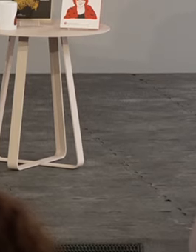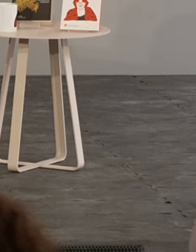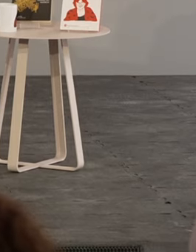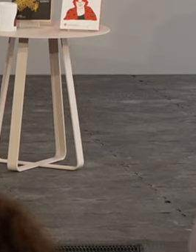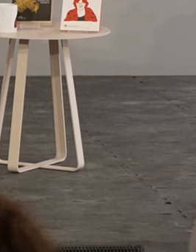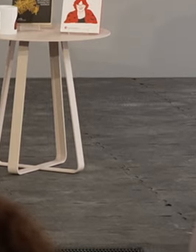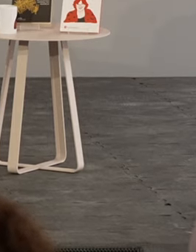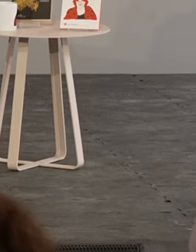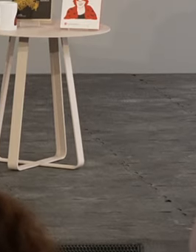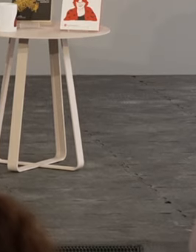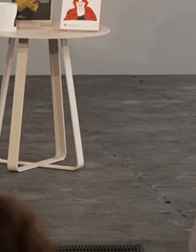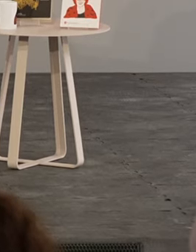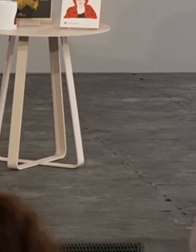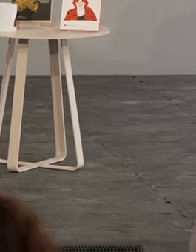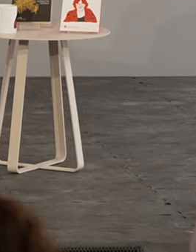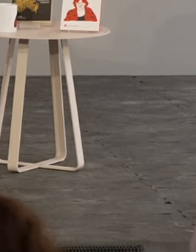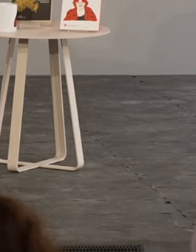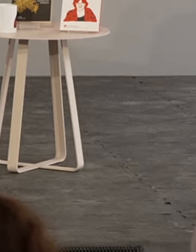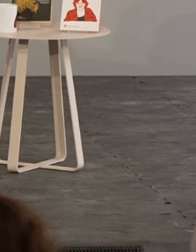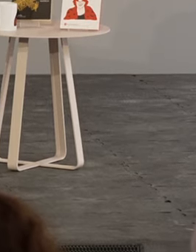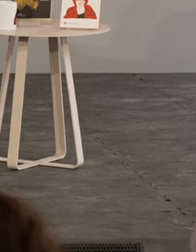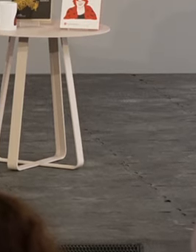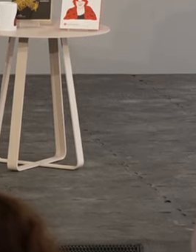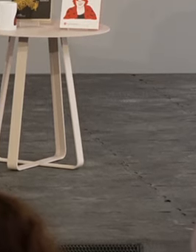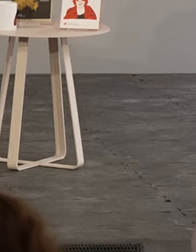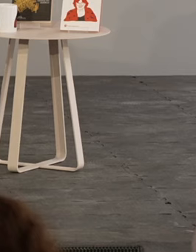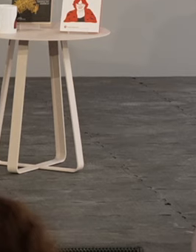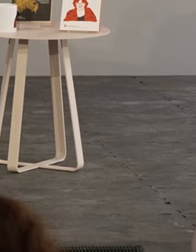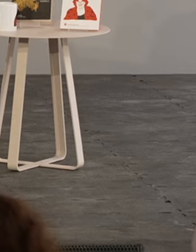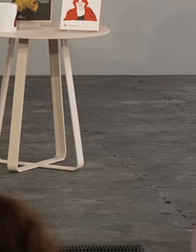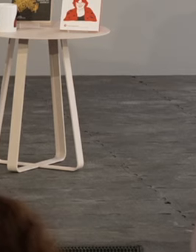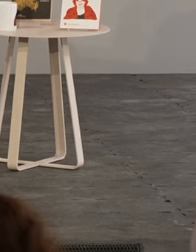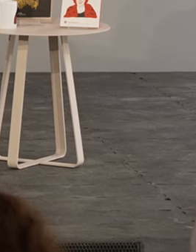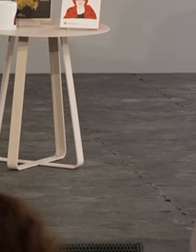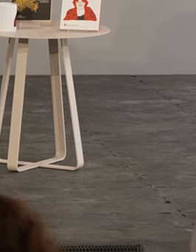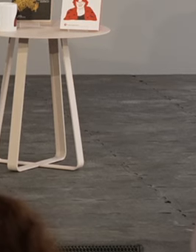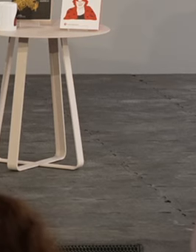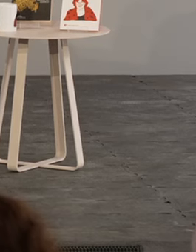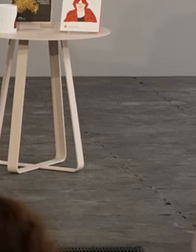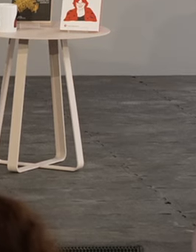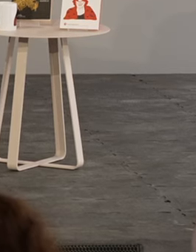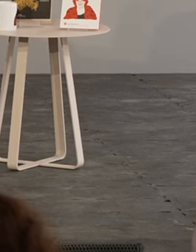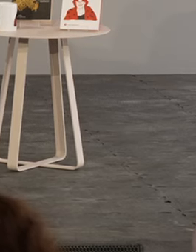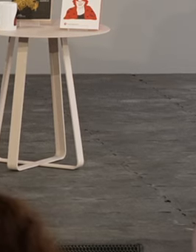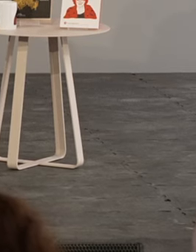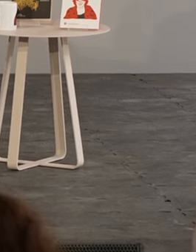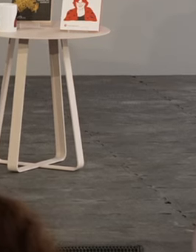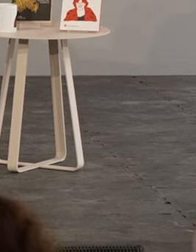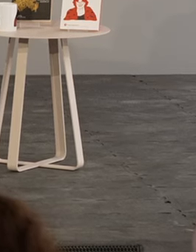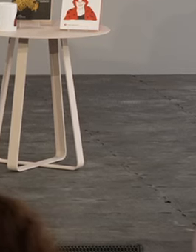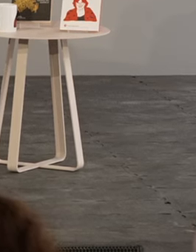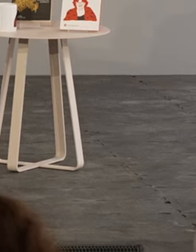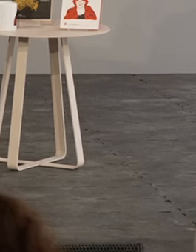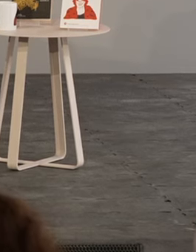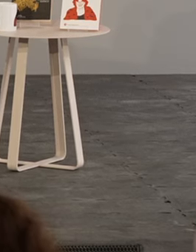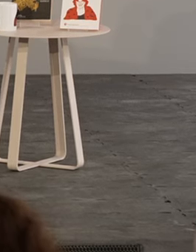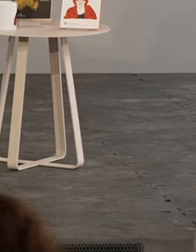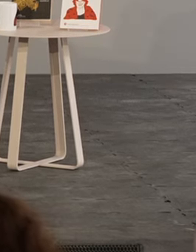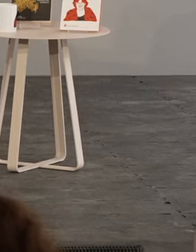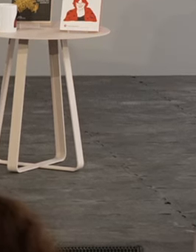Né, que você é jornalista de formação, escreve sobre ciência, mas é um livro que eu estou usando em uma sala de aula, porque